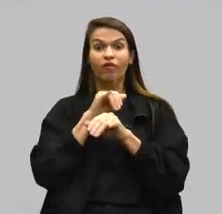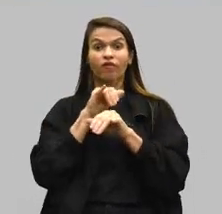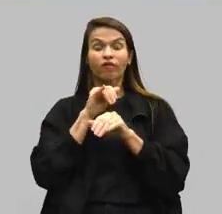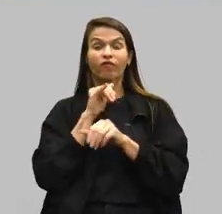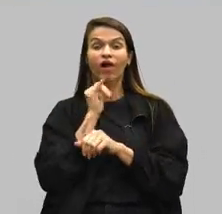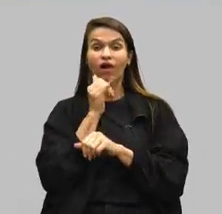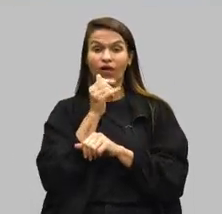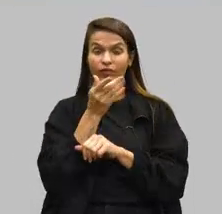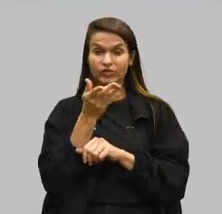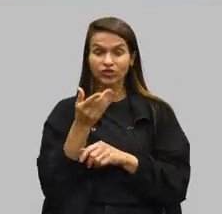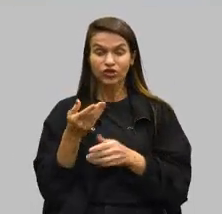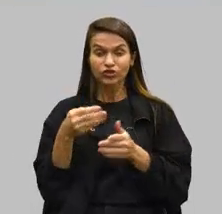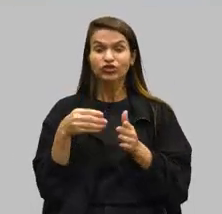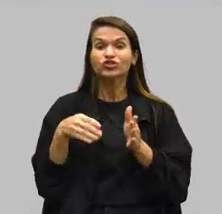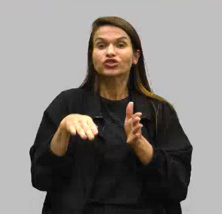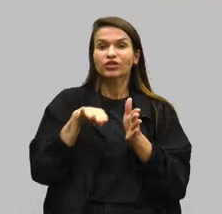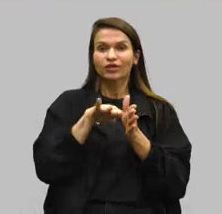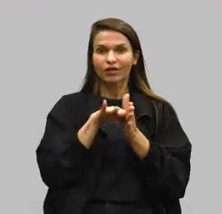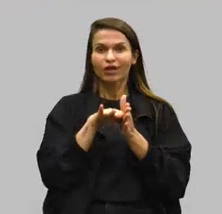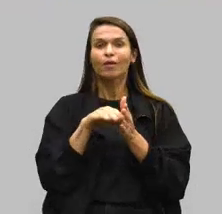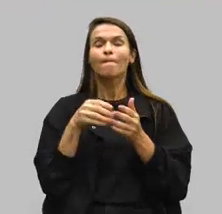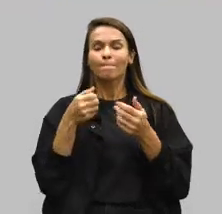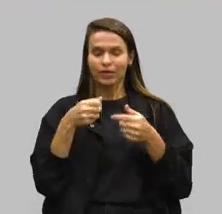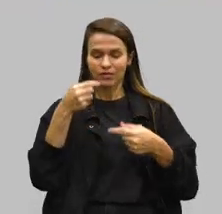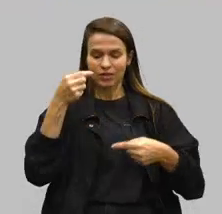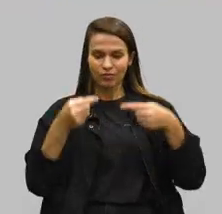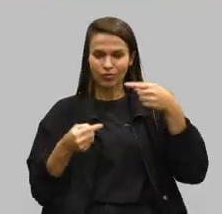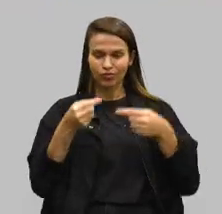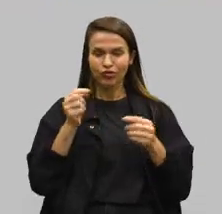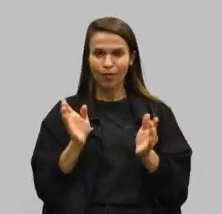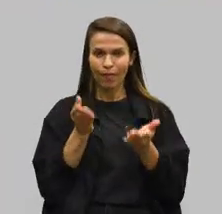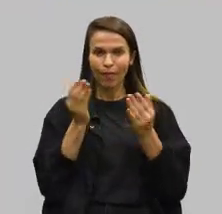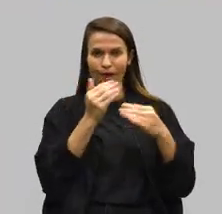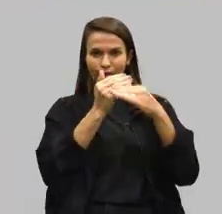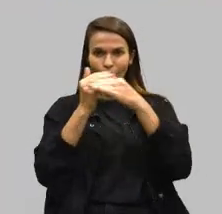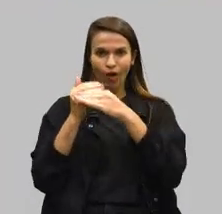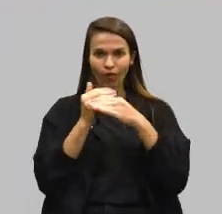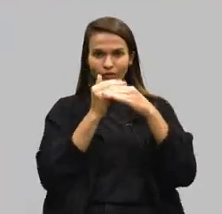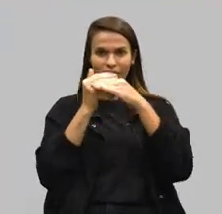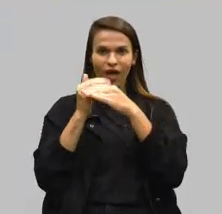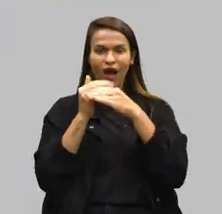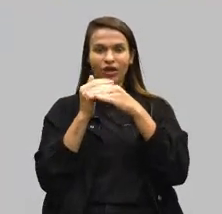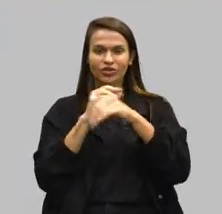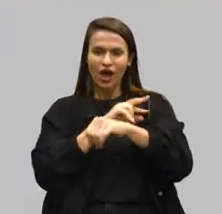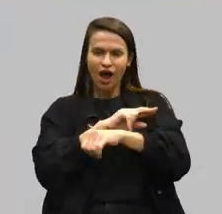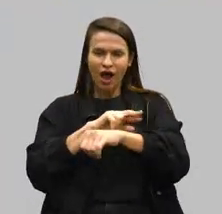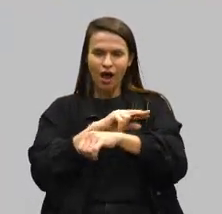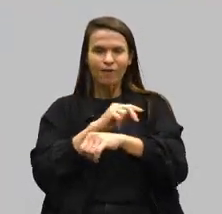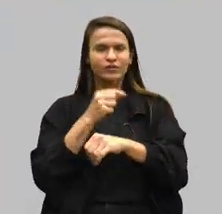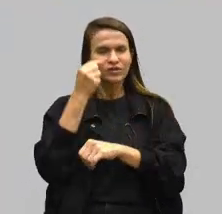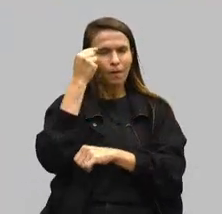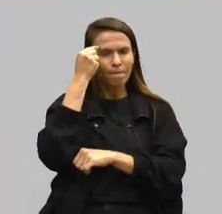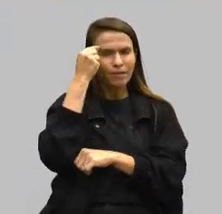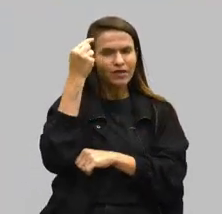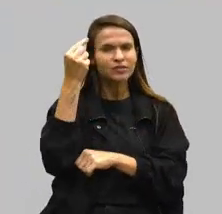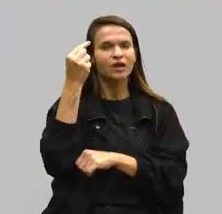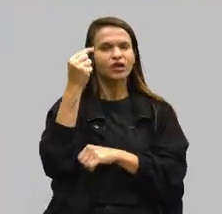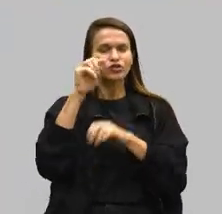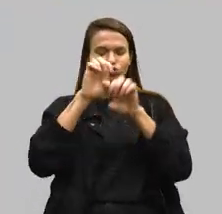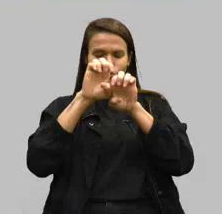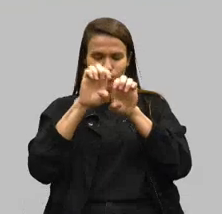que a gente precisa muito que a política de promoção da Igualdade racial ela seja pensada estrut